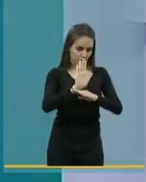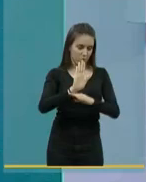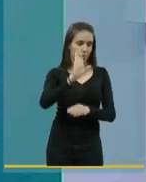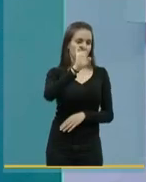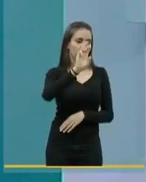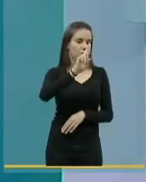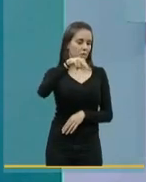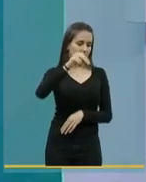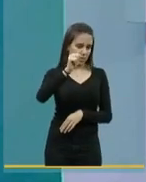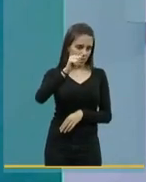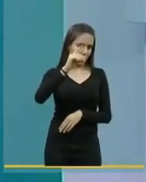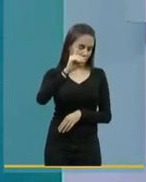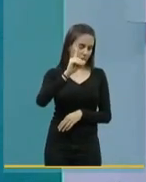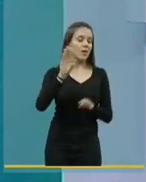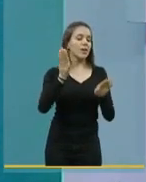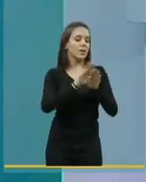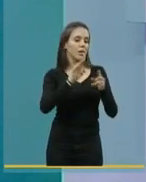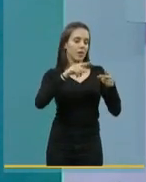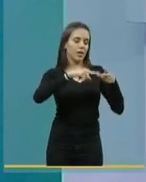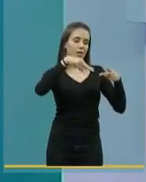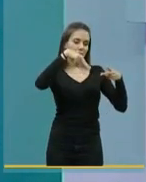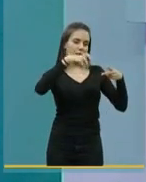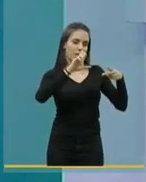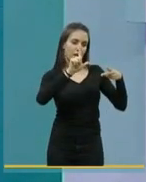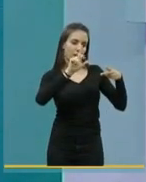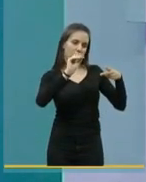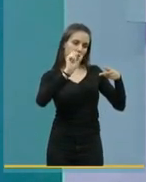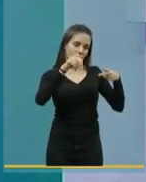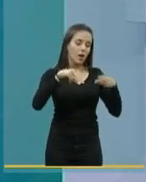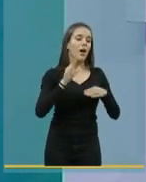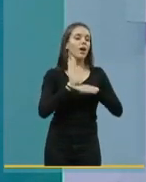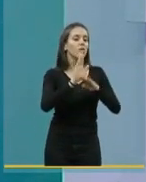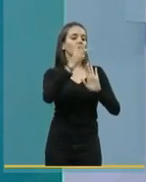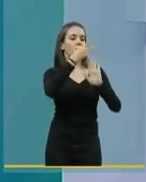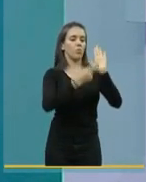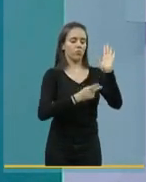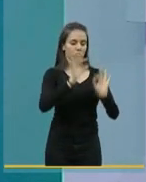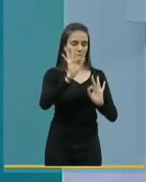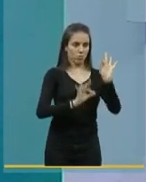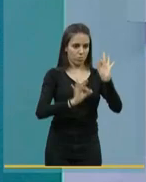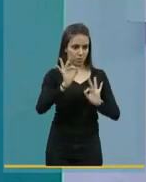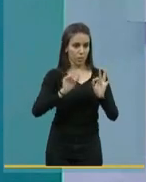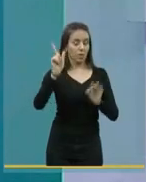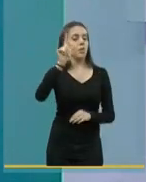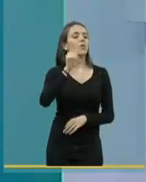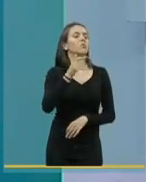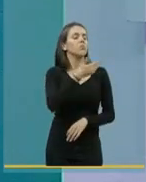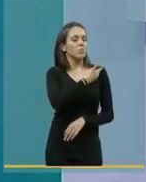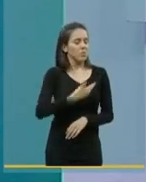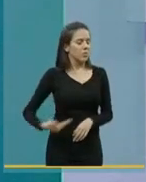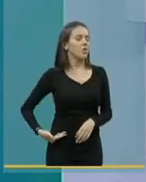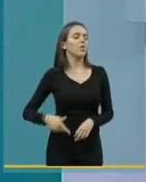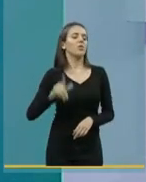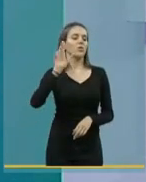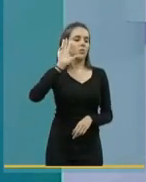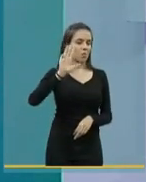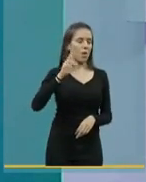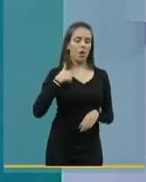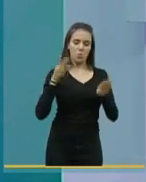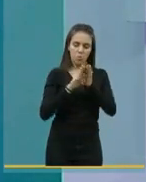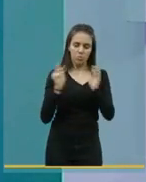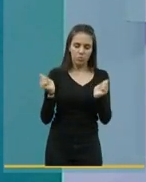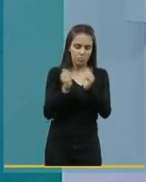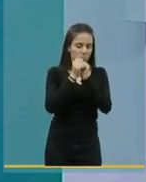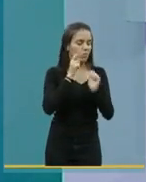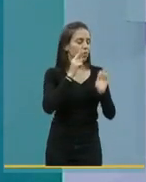ap nelson machado que elaboraram esse projeto que foi muito bem avaliado pelo presidente lula e por mim e consta do